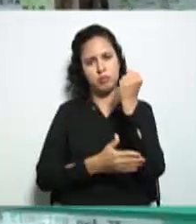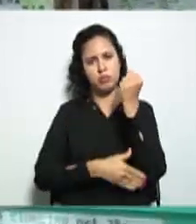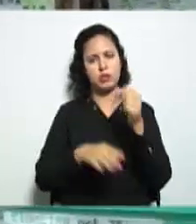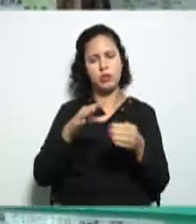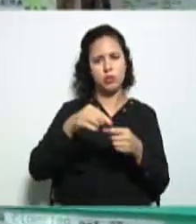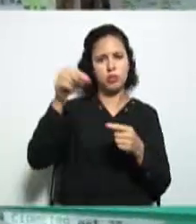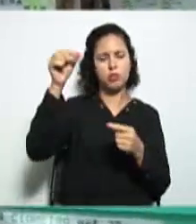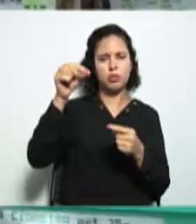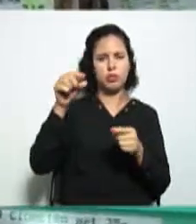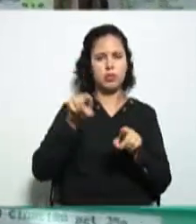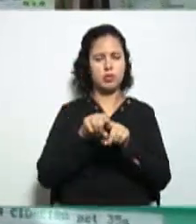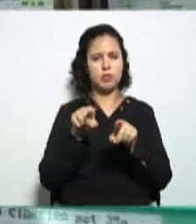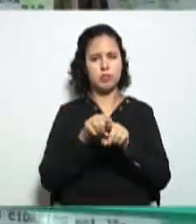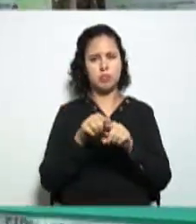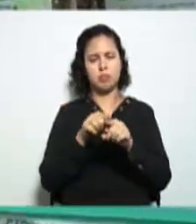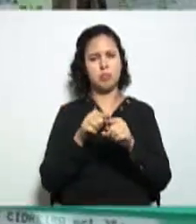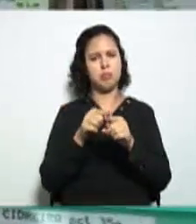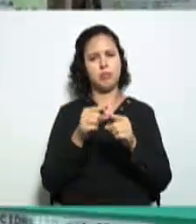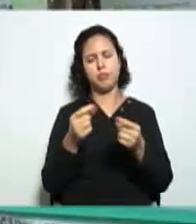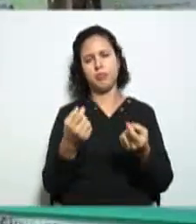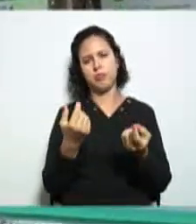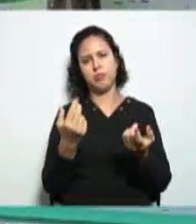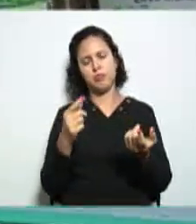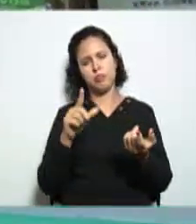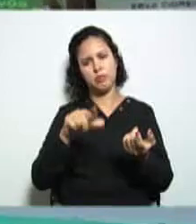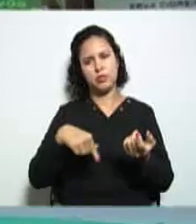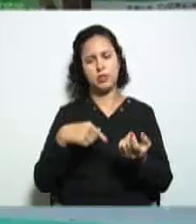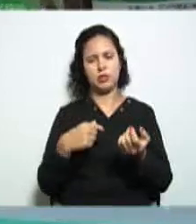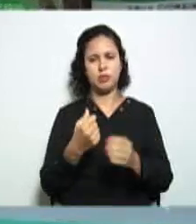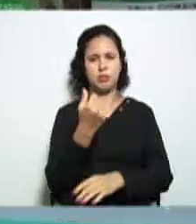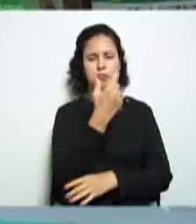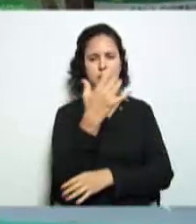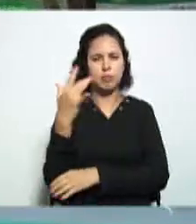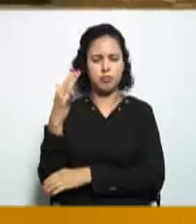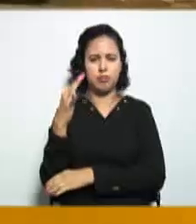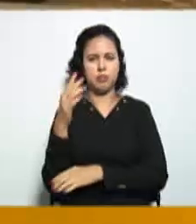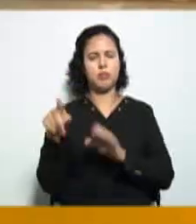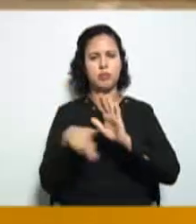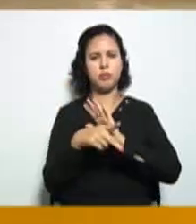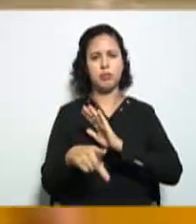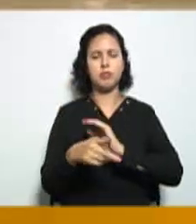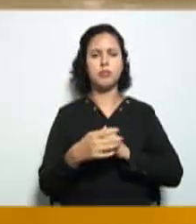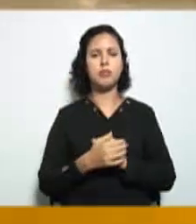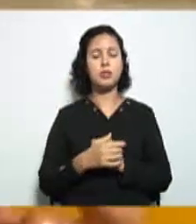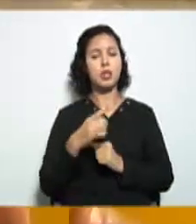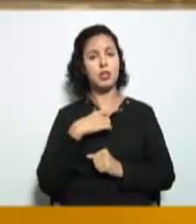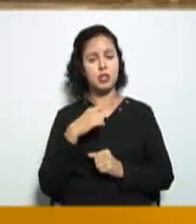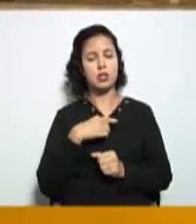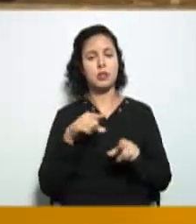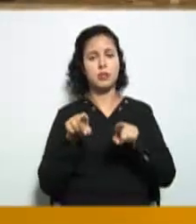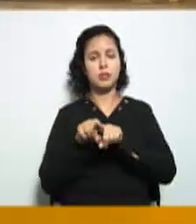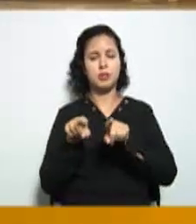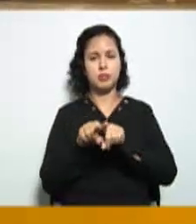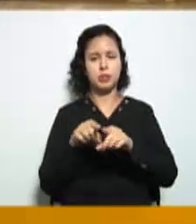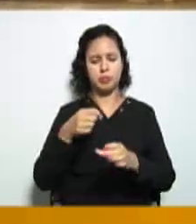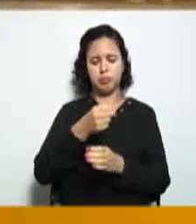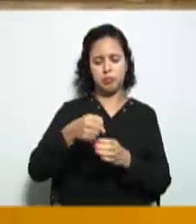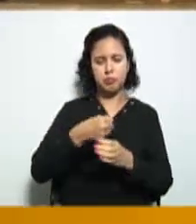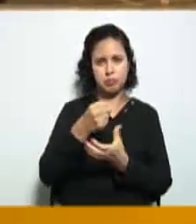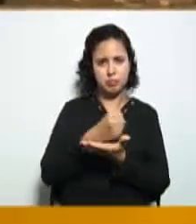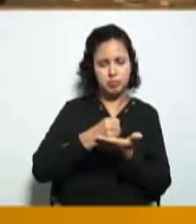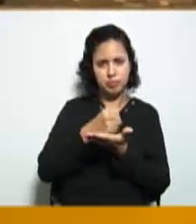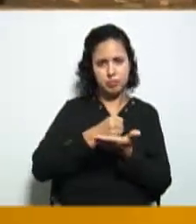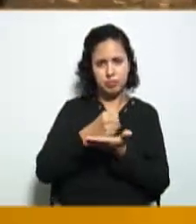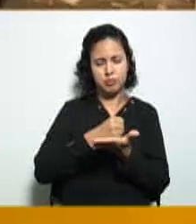e também espinheira santa. São as plantas mais indicadas para isso. A gente tem também compostos que a gente criamos para problemas de quem